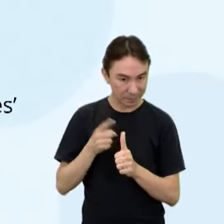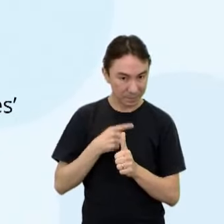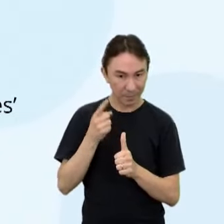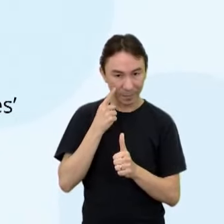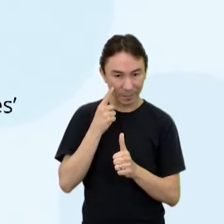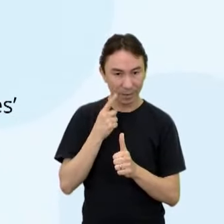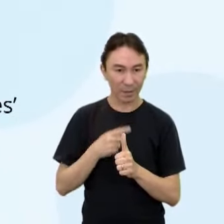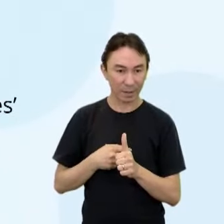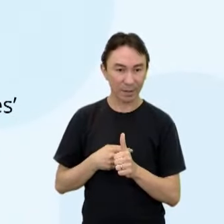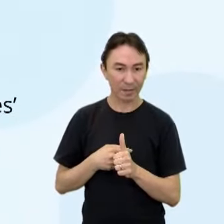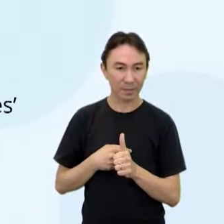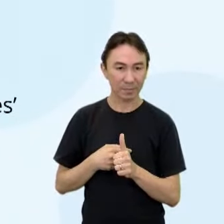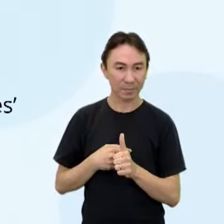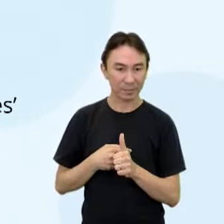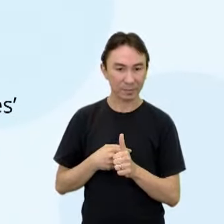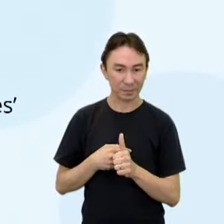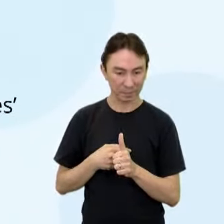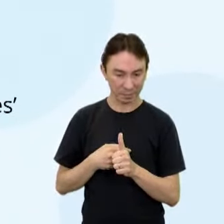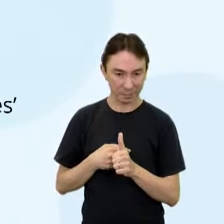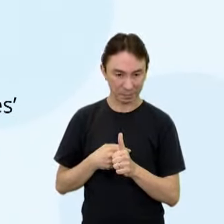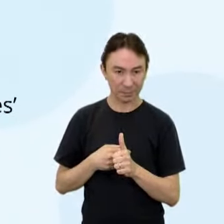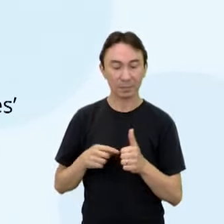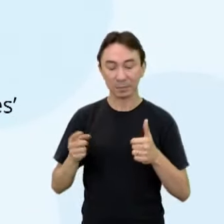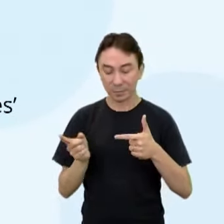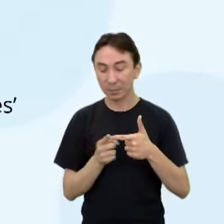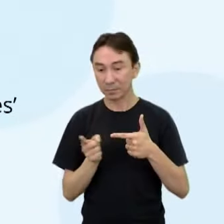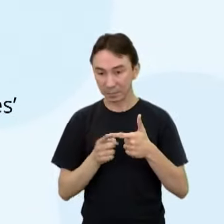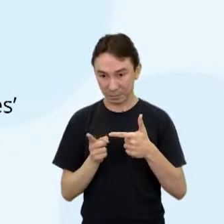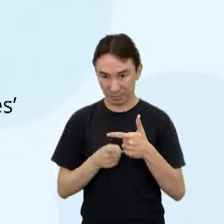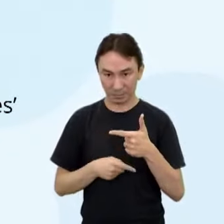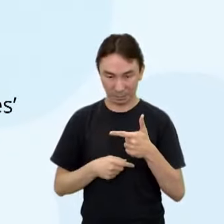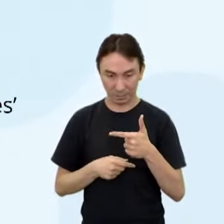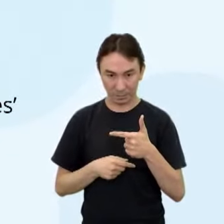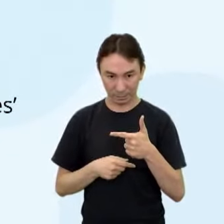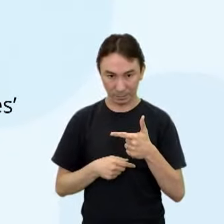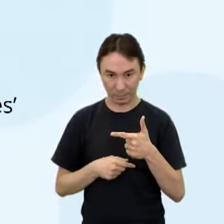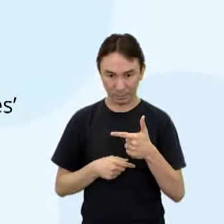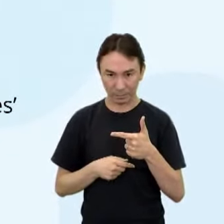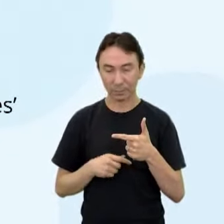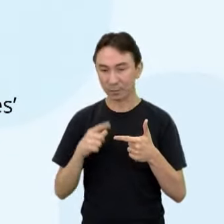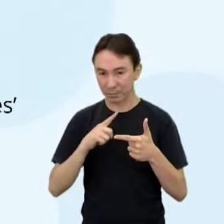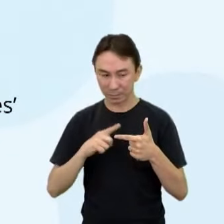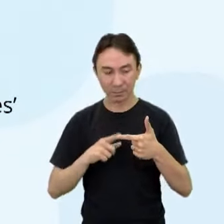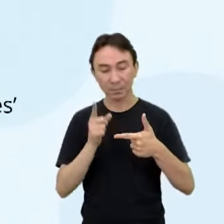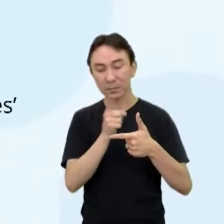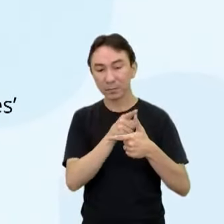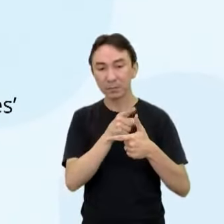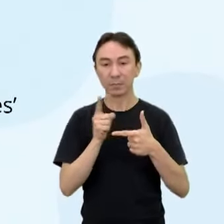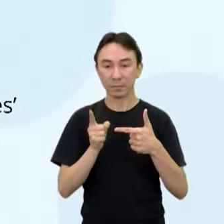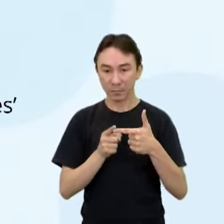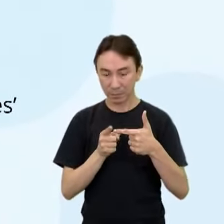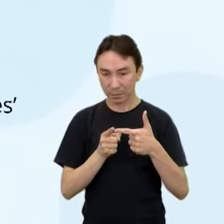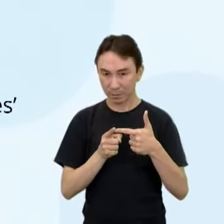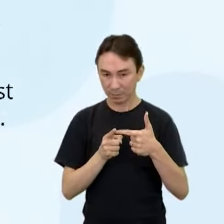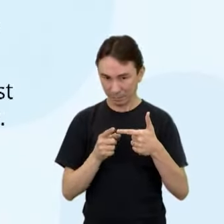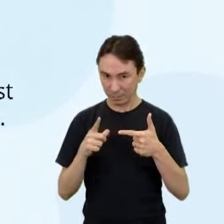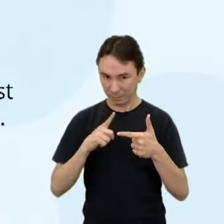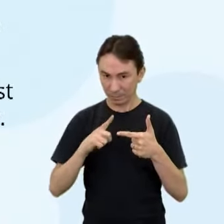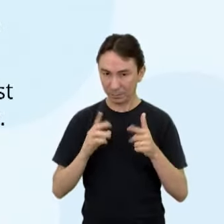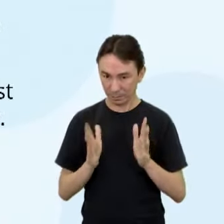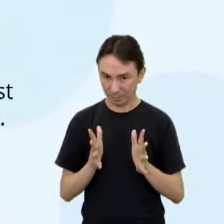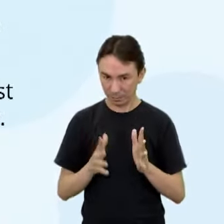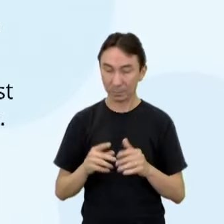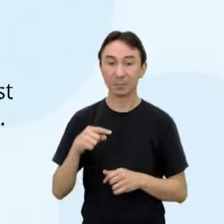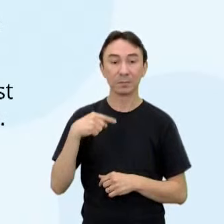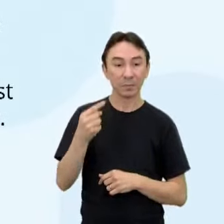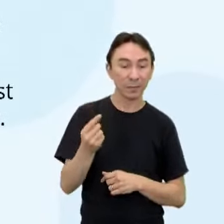and Pluto is considered a double planet system sometimes. Então, temos essas duas sentenças aí. Vamos para